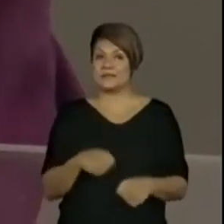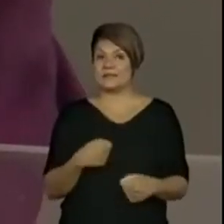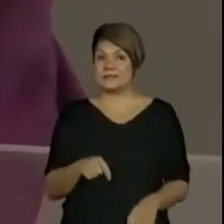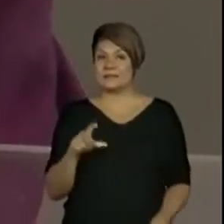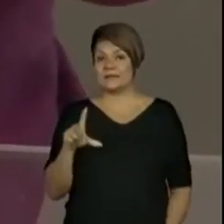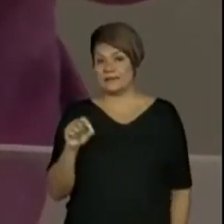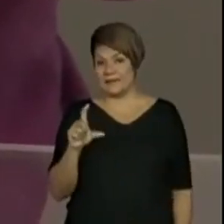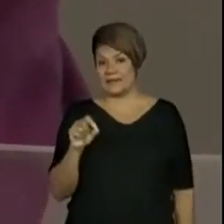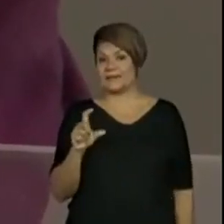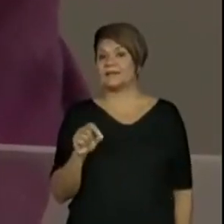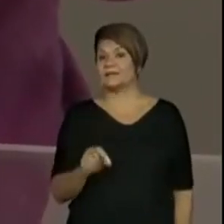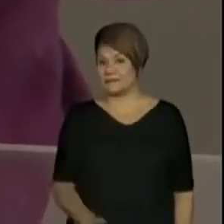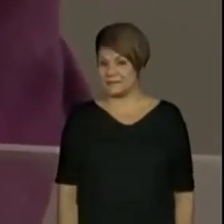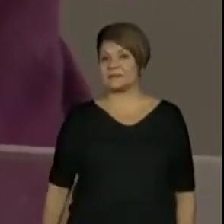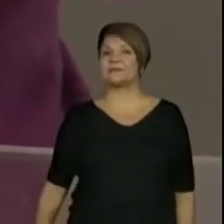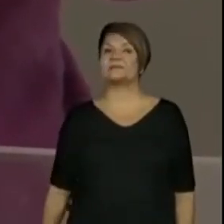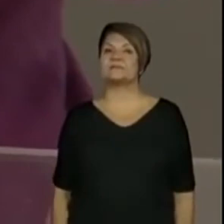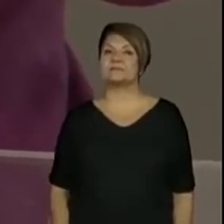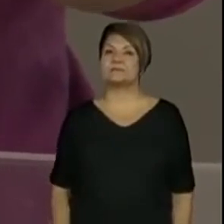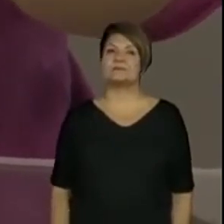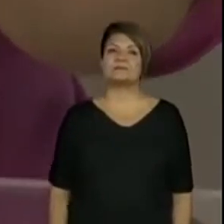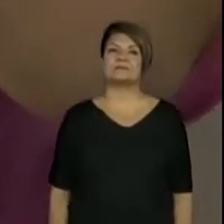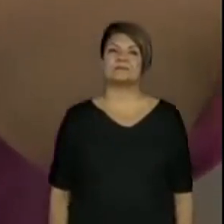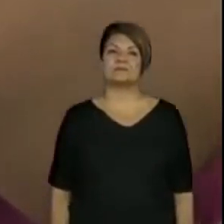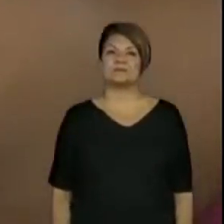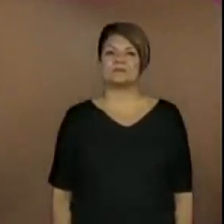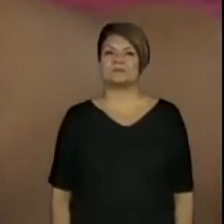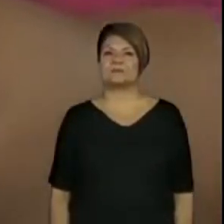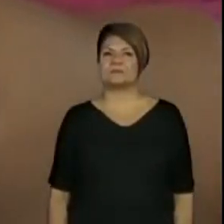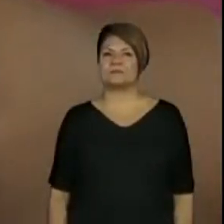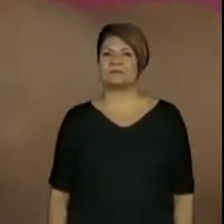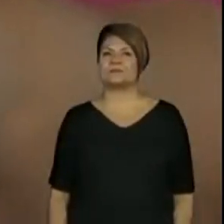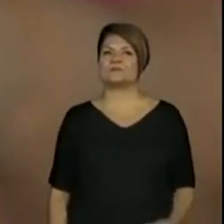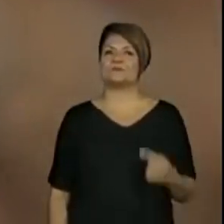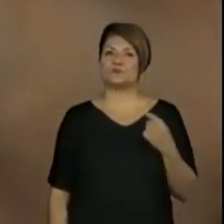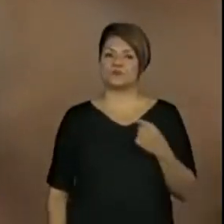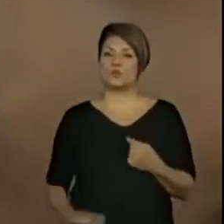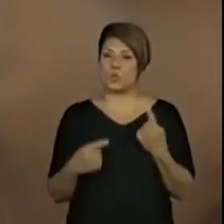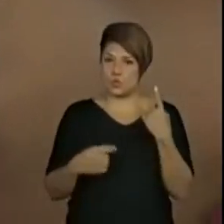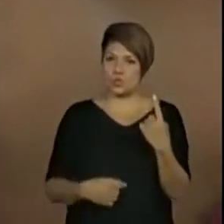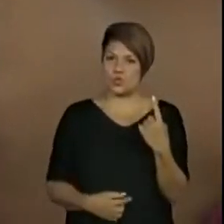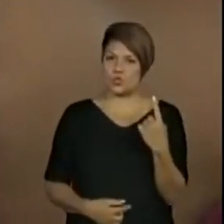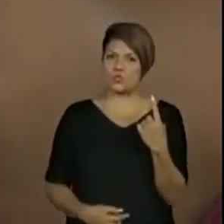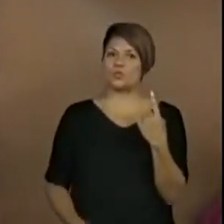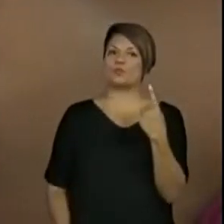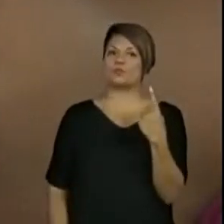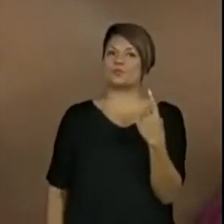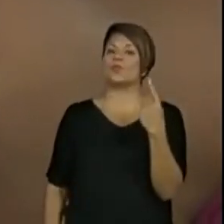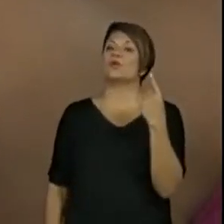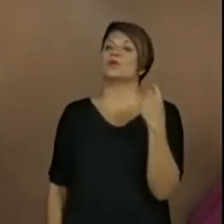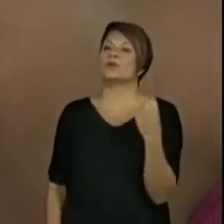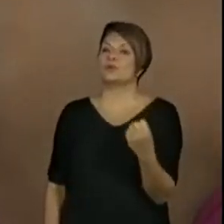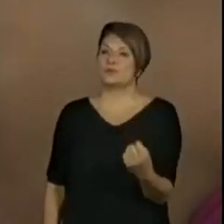dentro 10 palitos, sim. Correto? Então, vamos lá. Um...